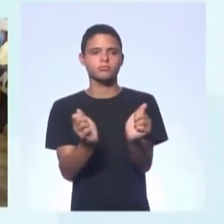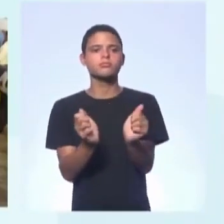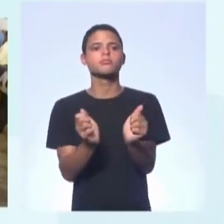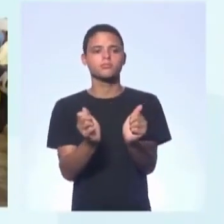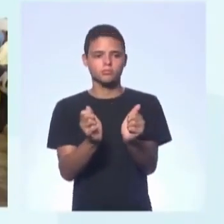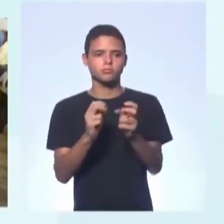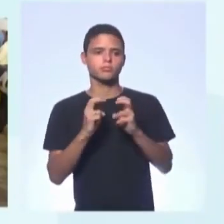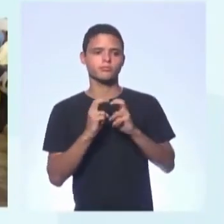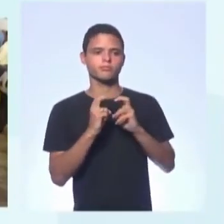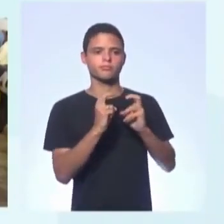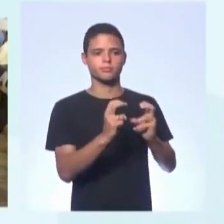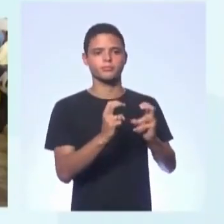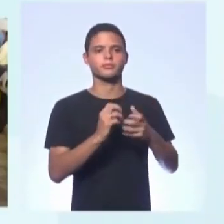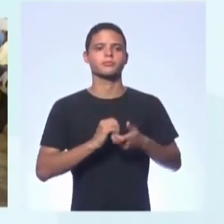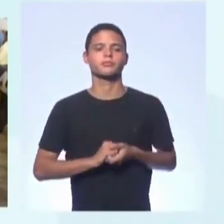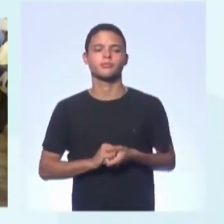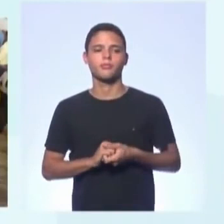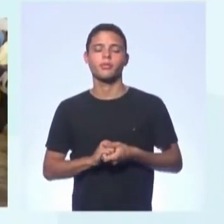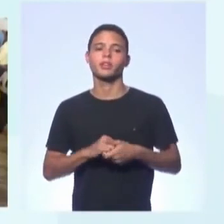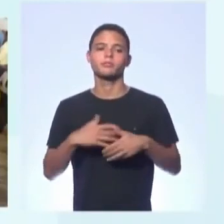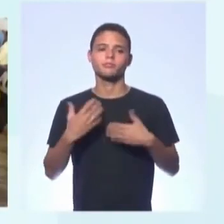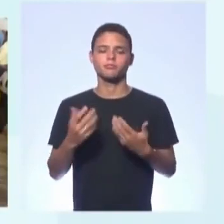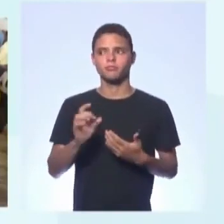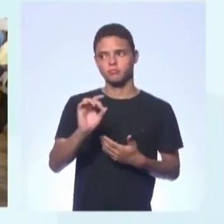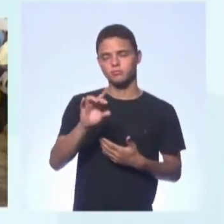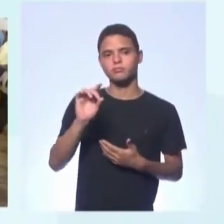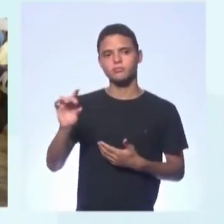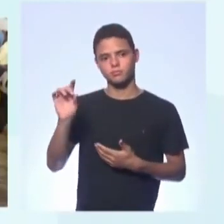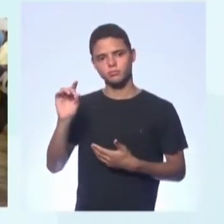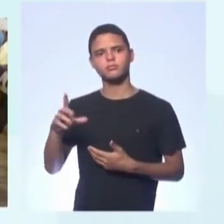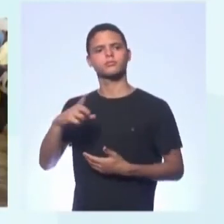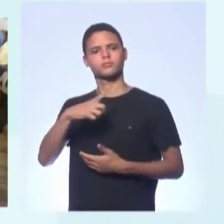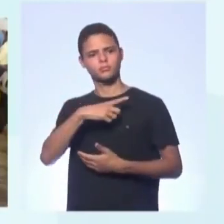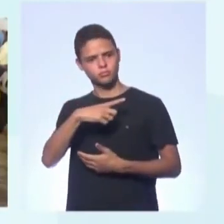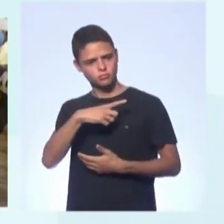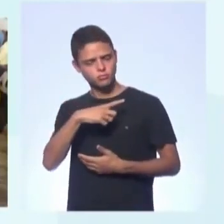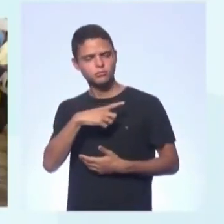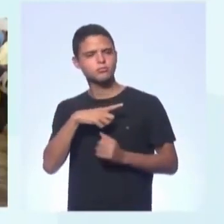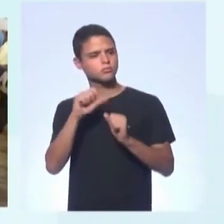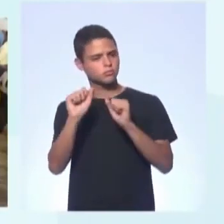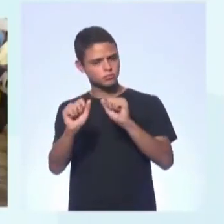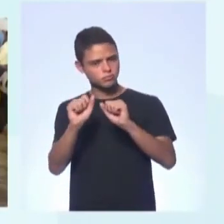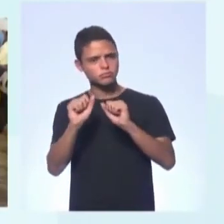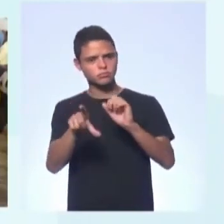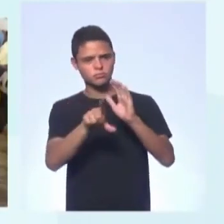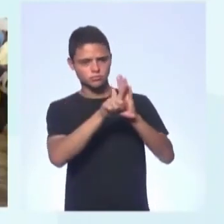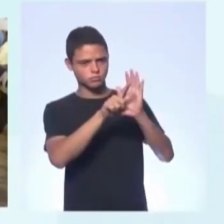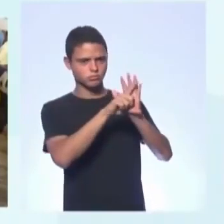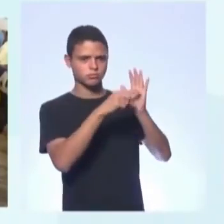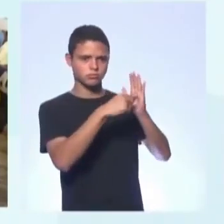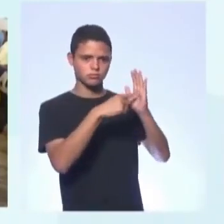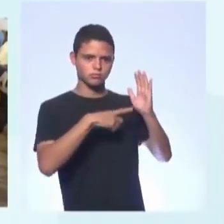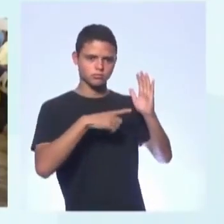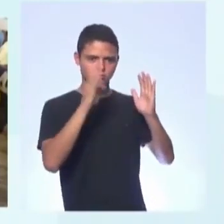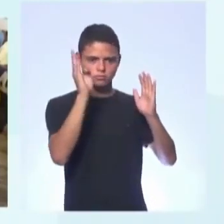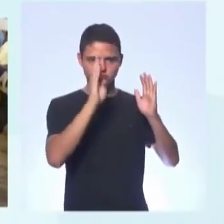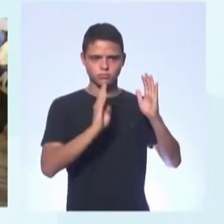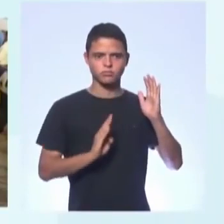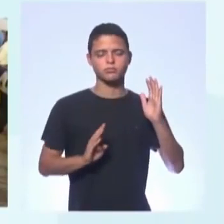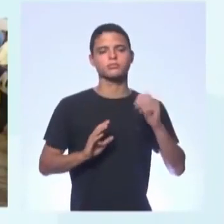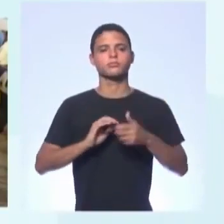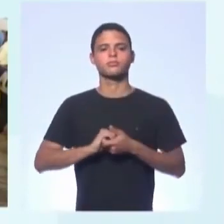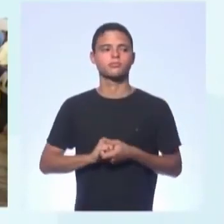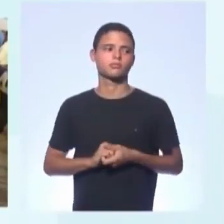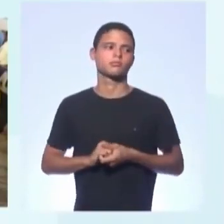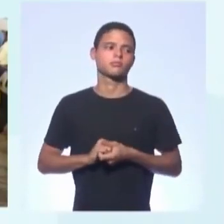sistemas metroferroviários. É um direito social nos termos da Constituição Federal do Brasil. Então, também